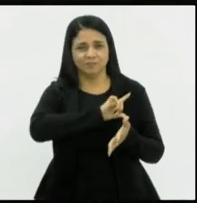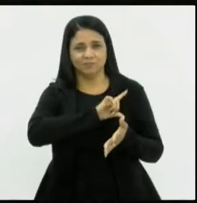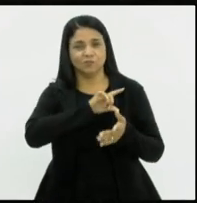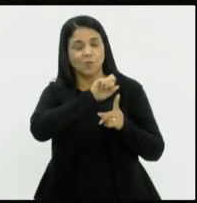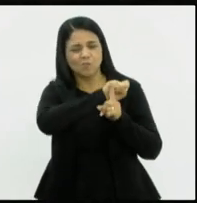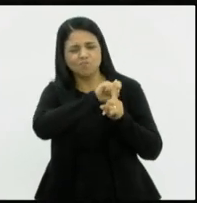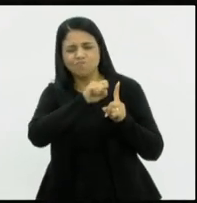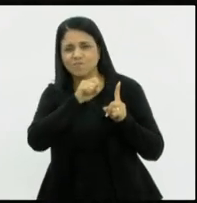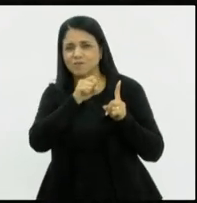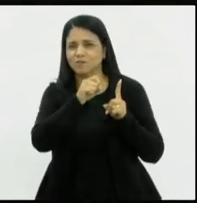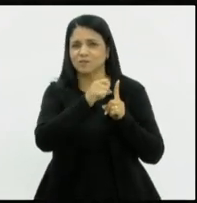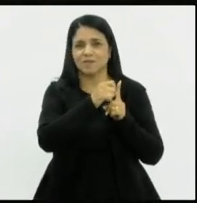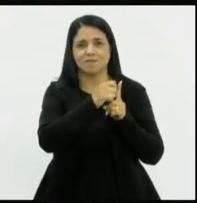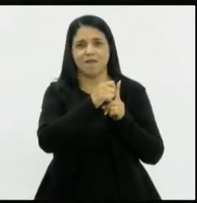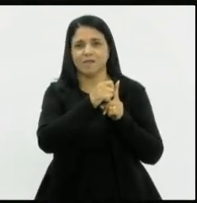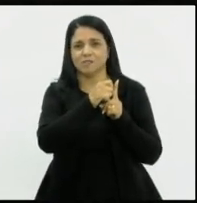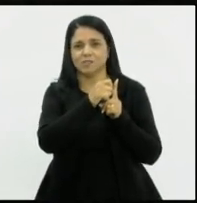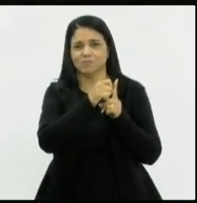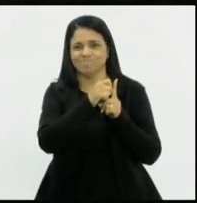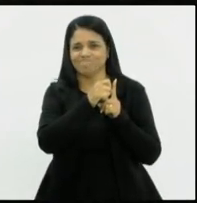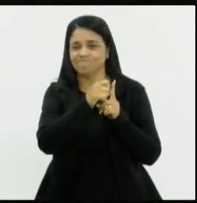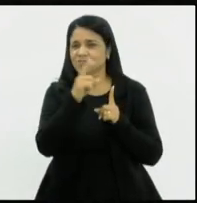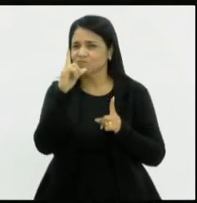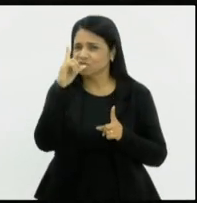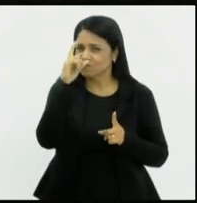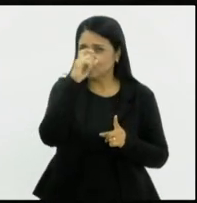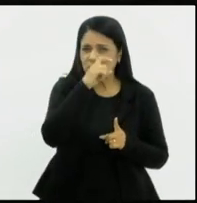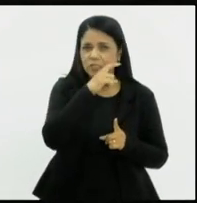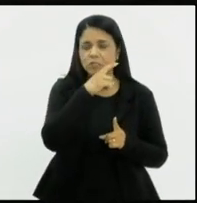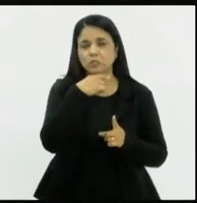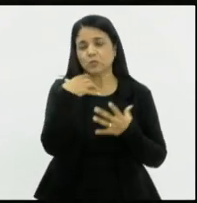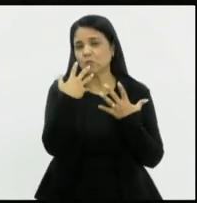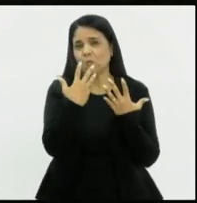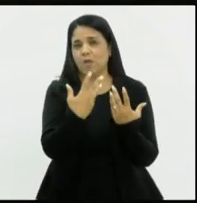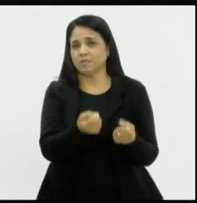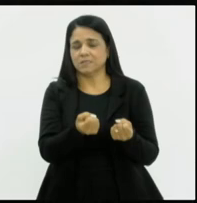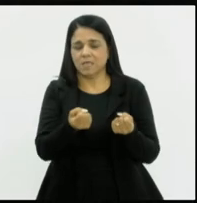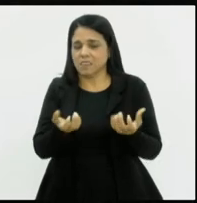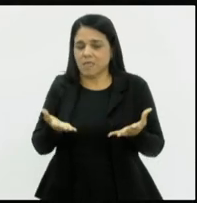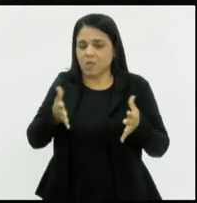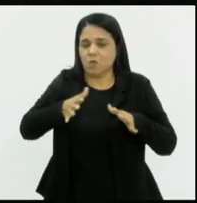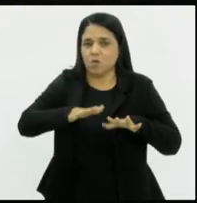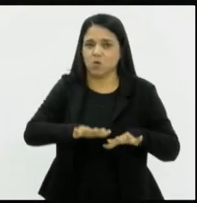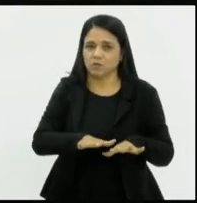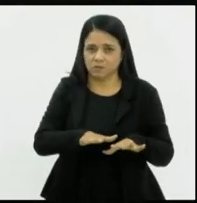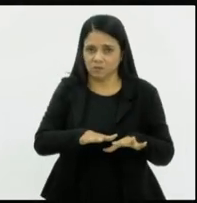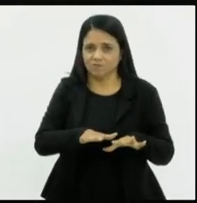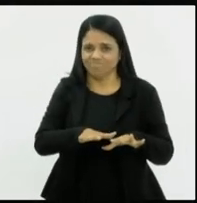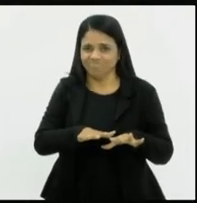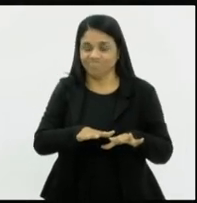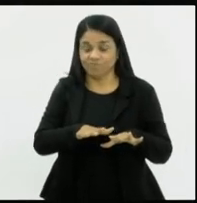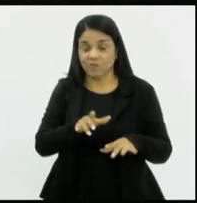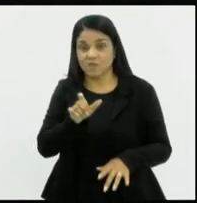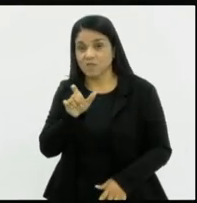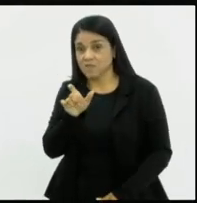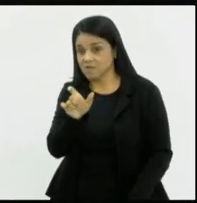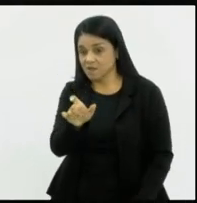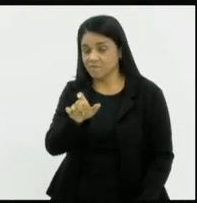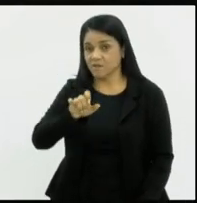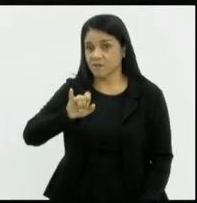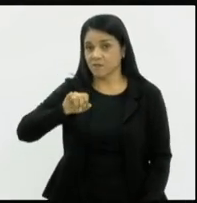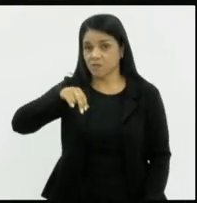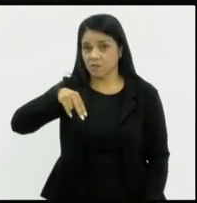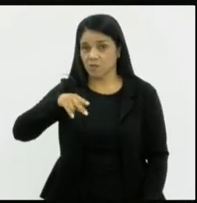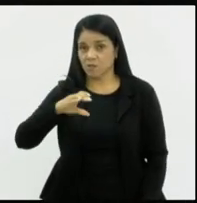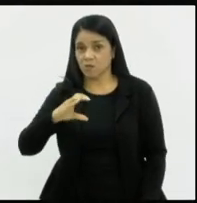sociedade inóspita, pouco afeita à inclusão, porque a inclusão é uma palavra ainda muito